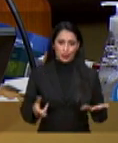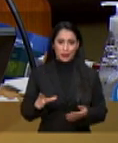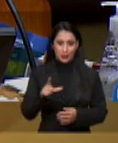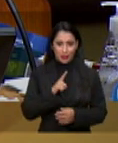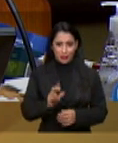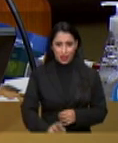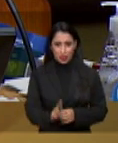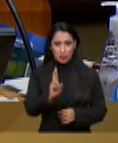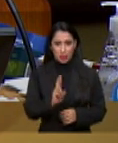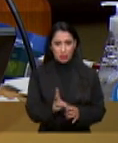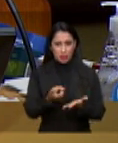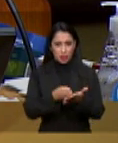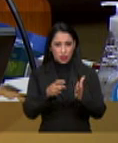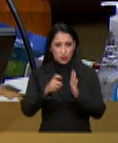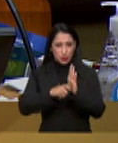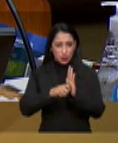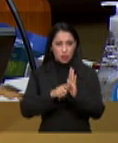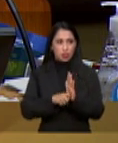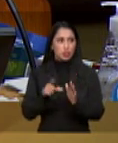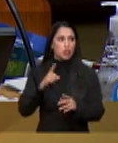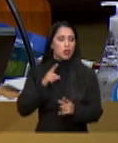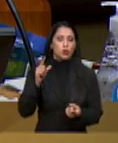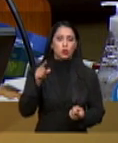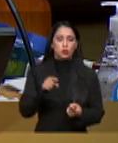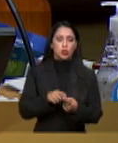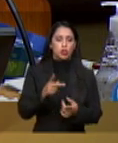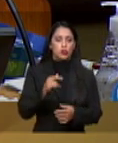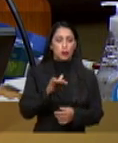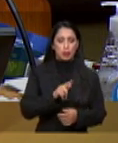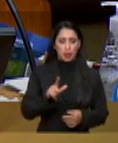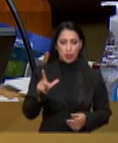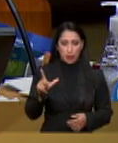a representação fiscal para fins penais,